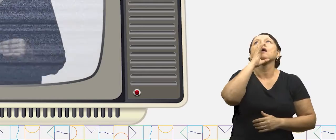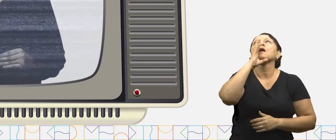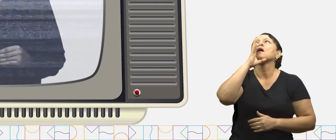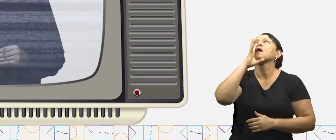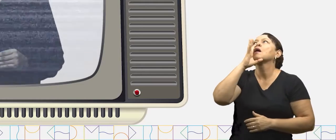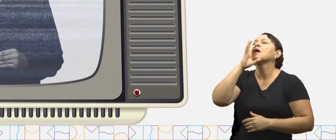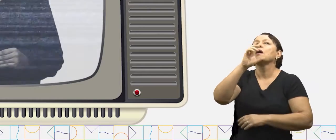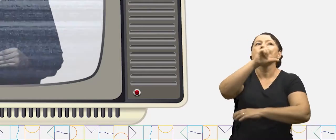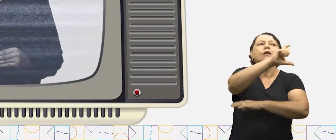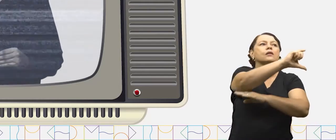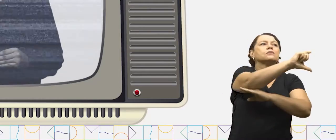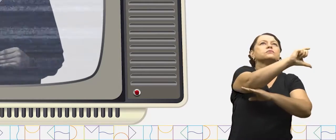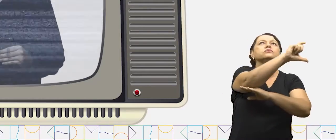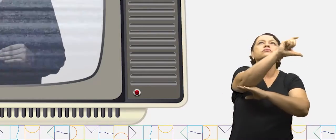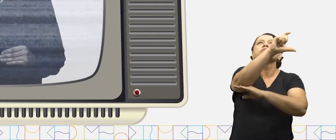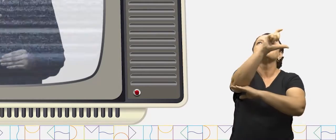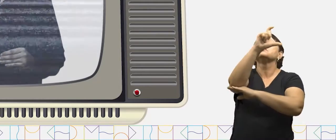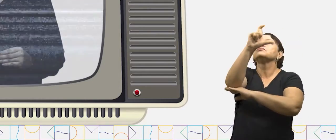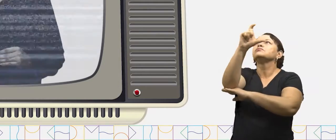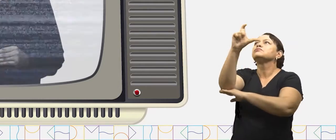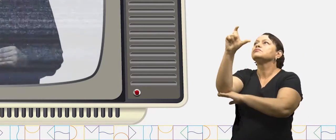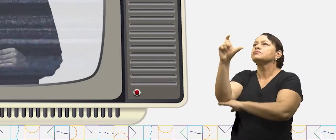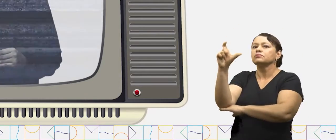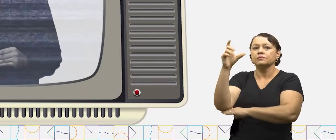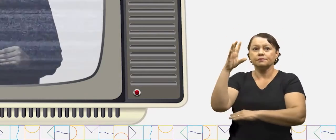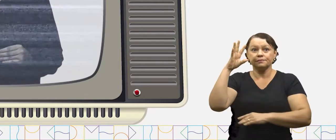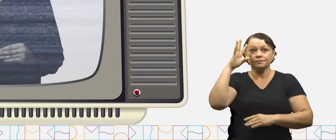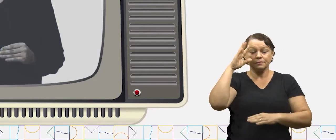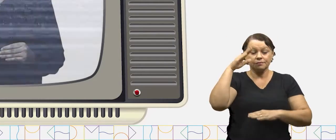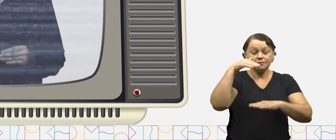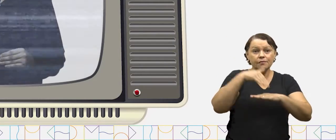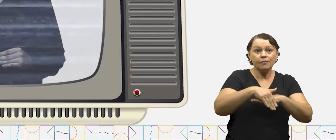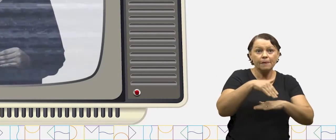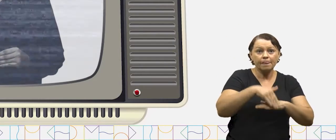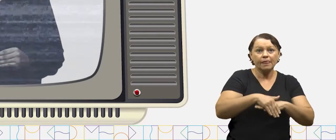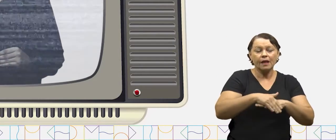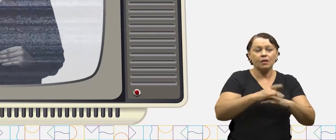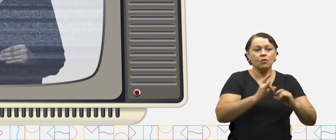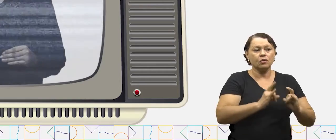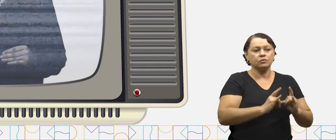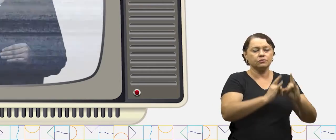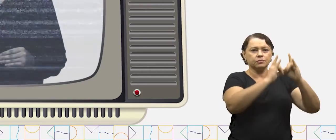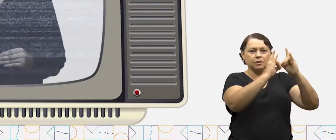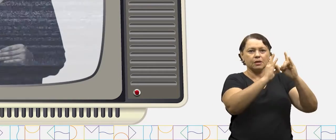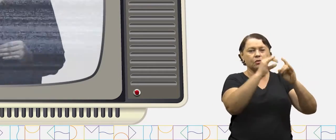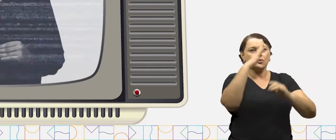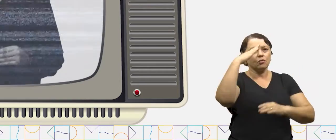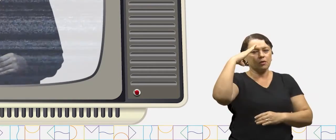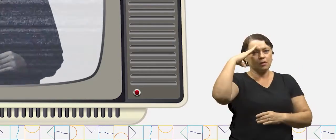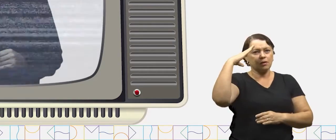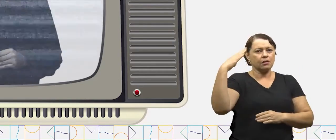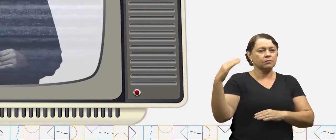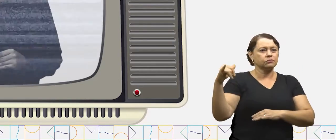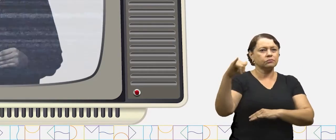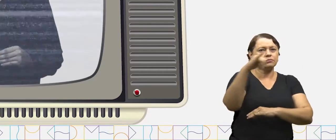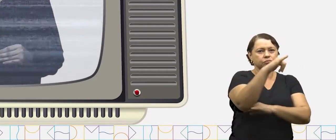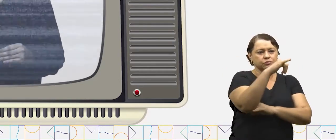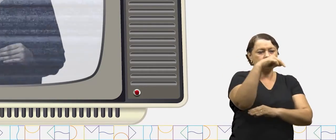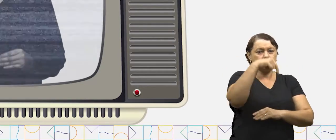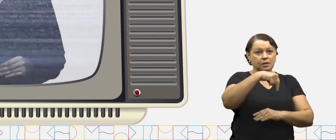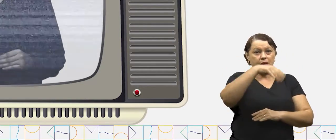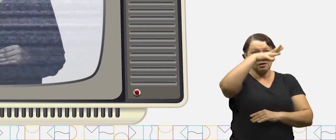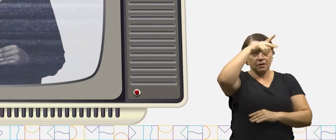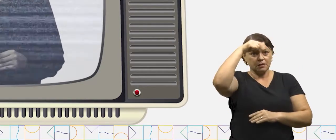do provável disco voador. Na quarta-feira à noite, a torre de controle do Aeroporto